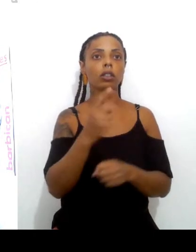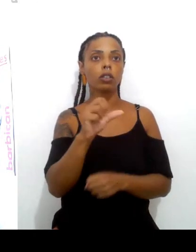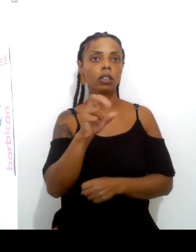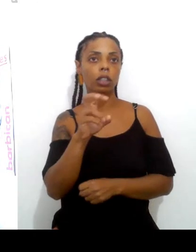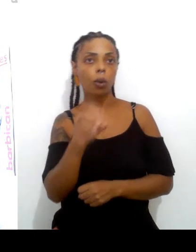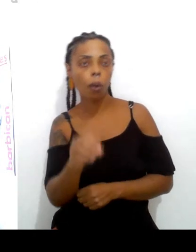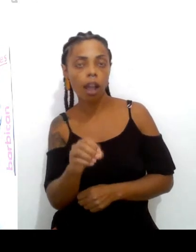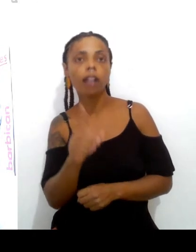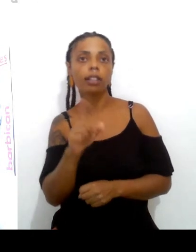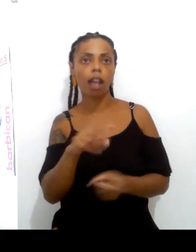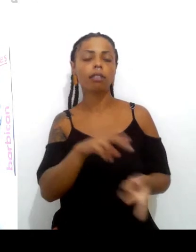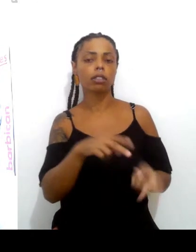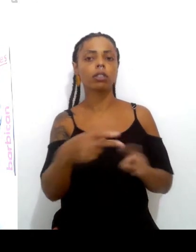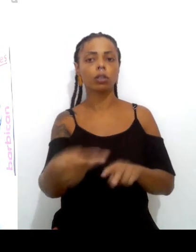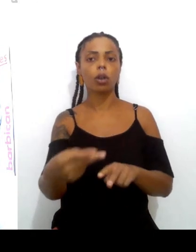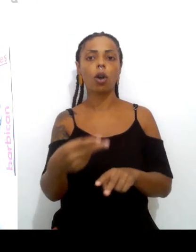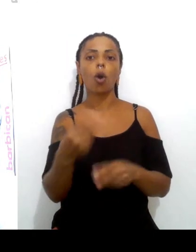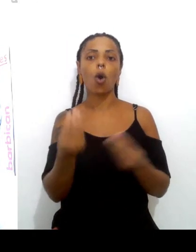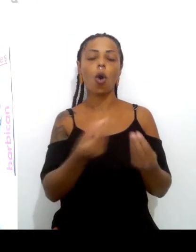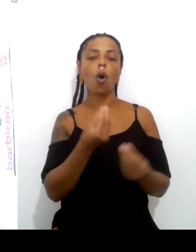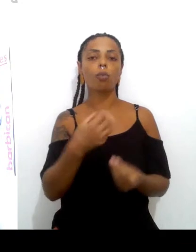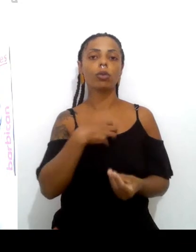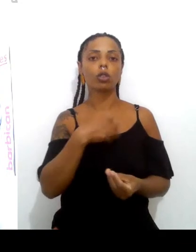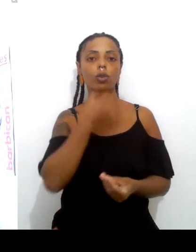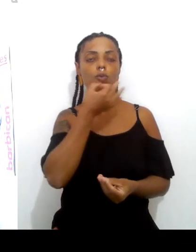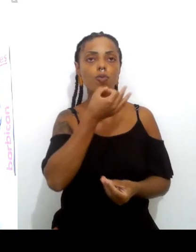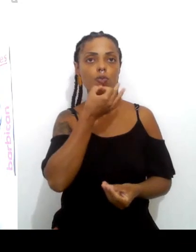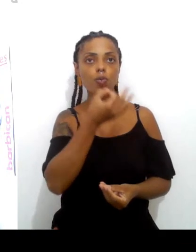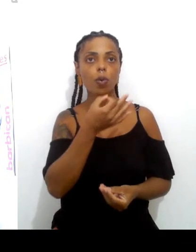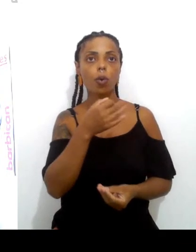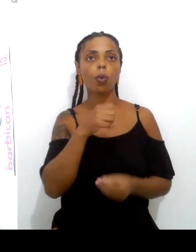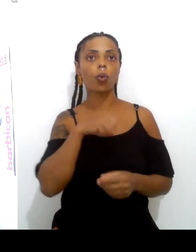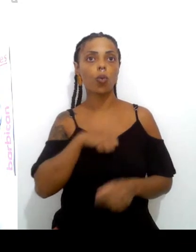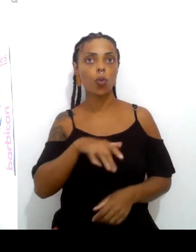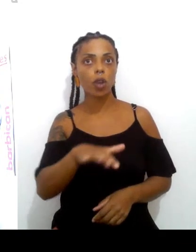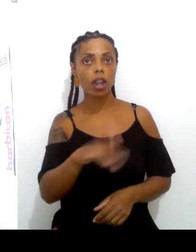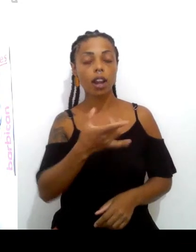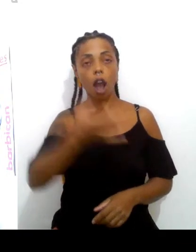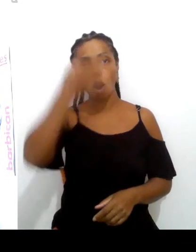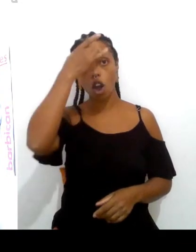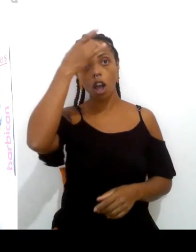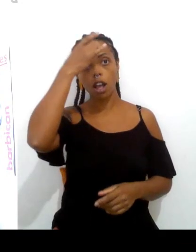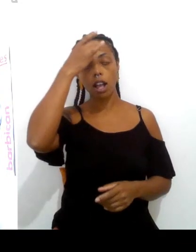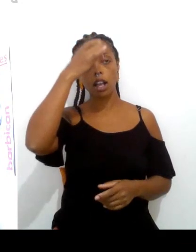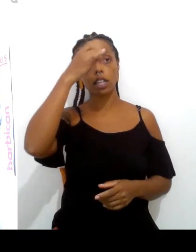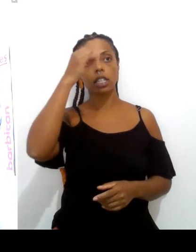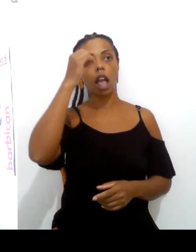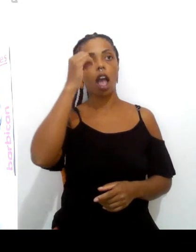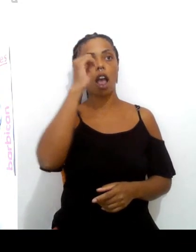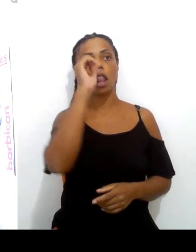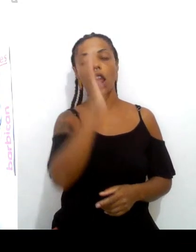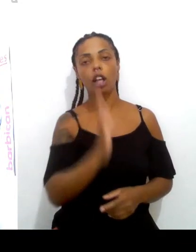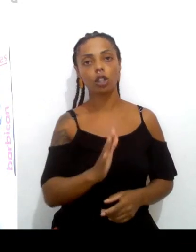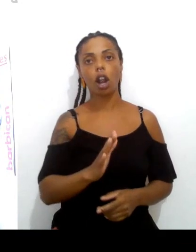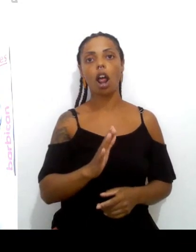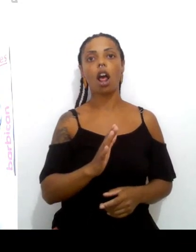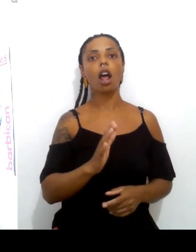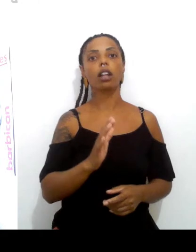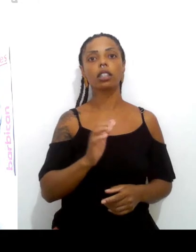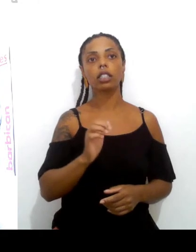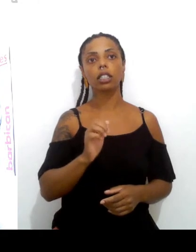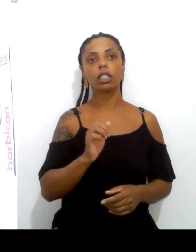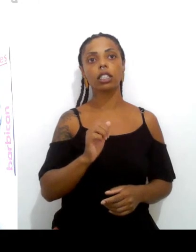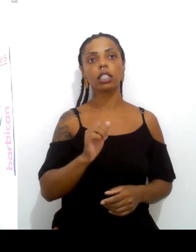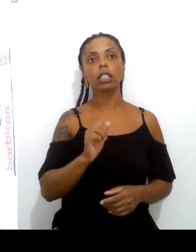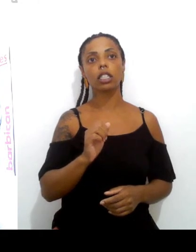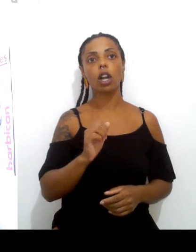do Clear na consciência nacional no mundo todo E nesse sentido eu acho que o trabalho de bacon foi muito